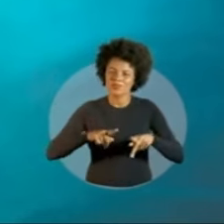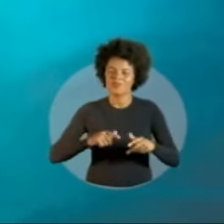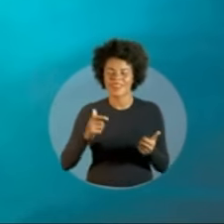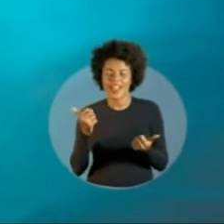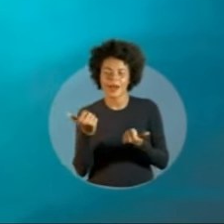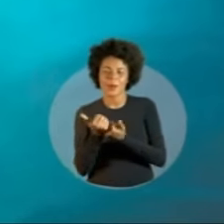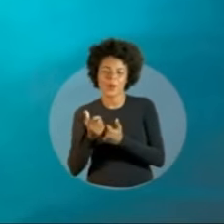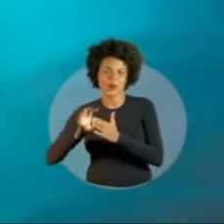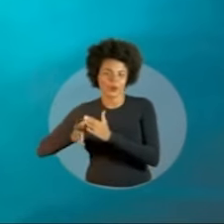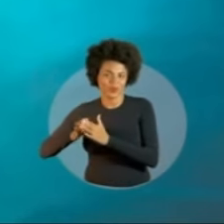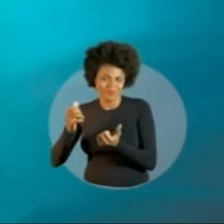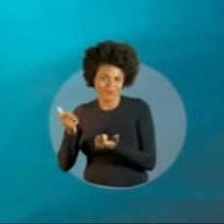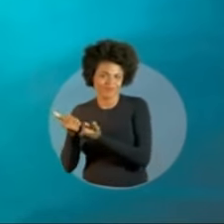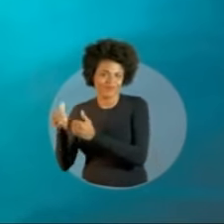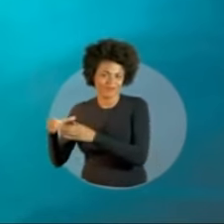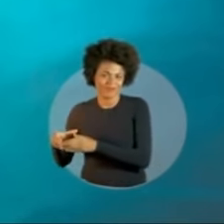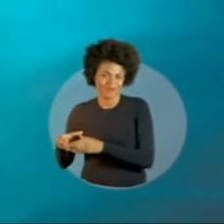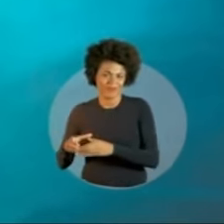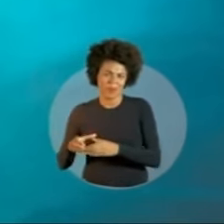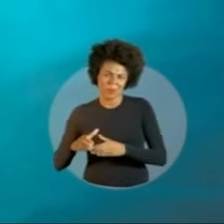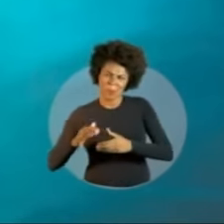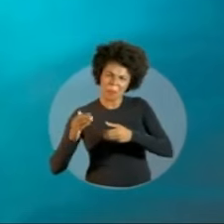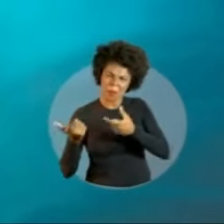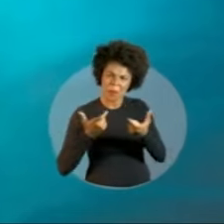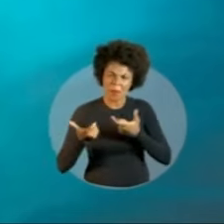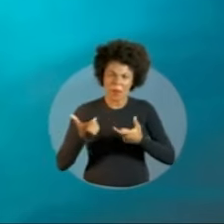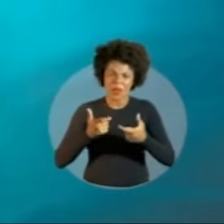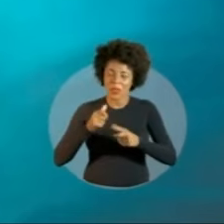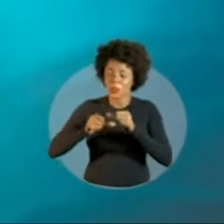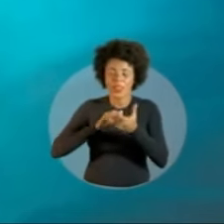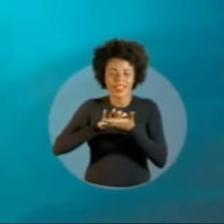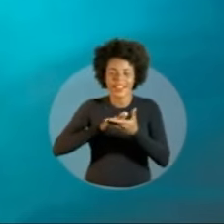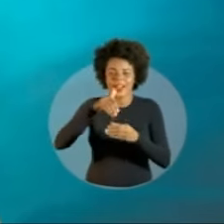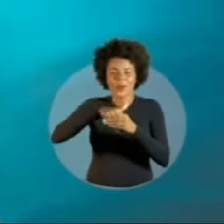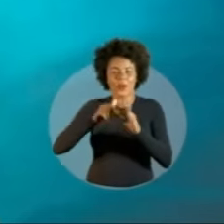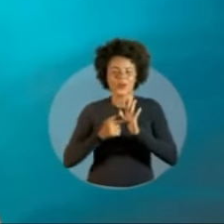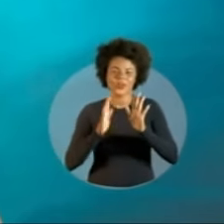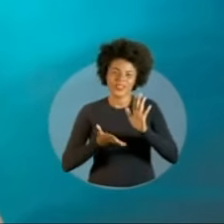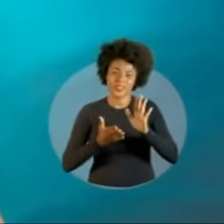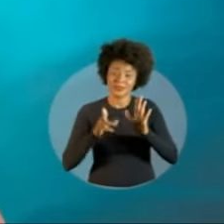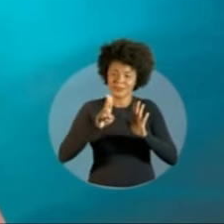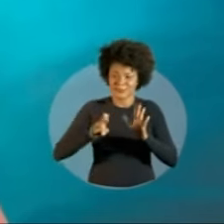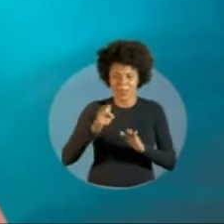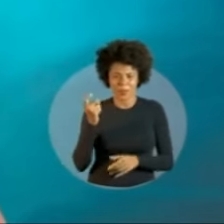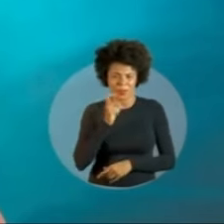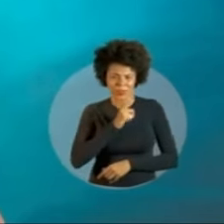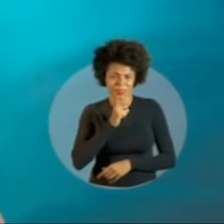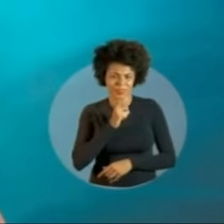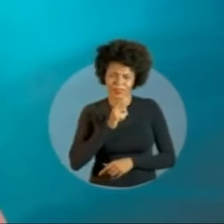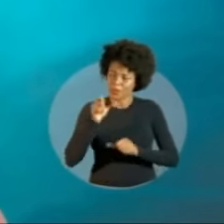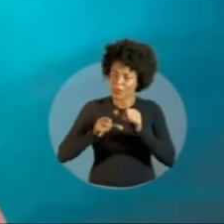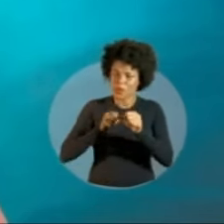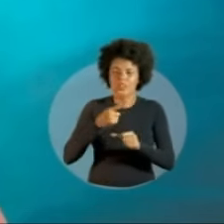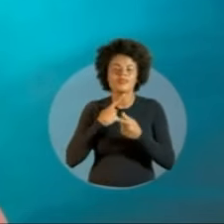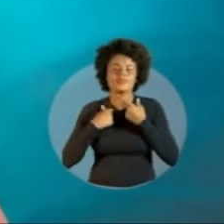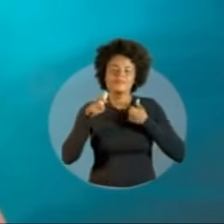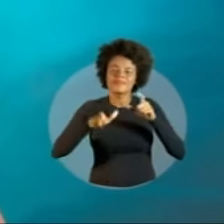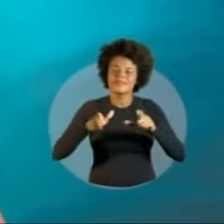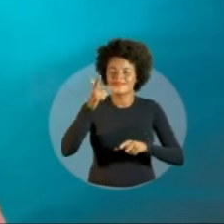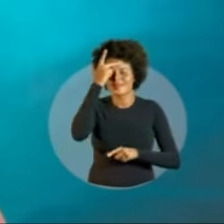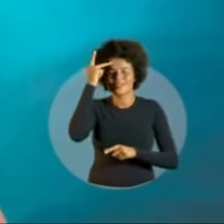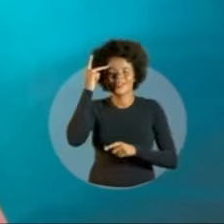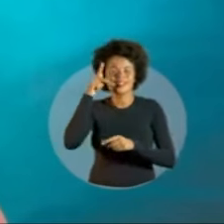lado. Apelar para ataques não altera o que as urnas já mostraram. Usar de mentiras não vai mudar a vontade